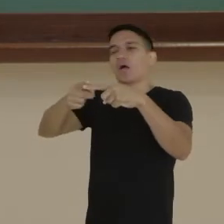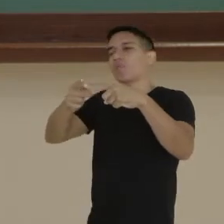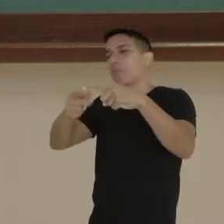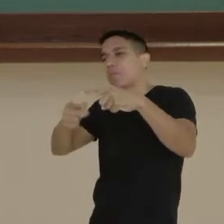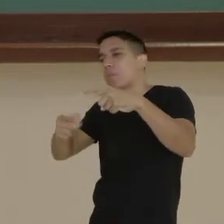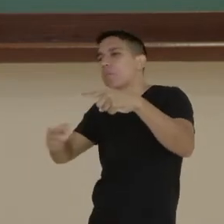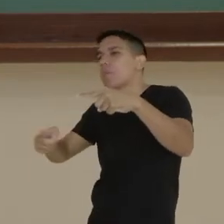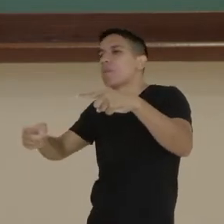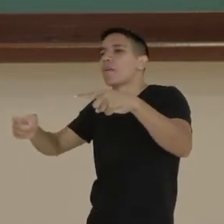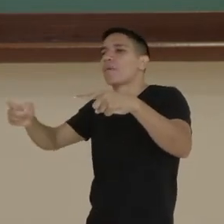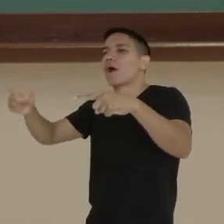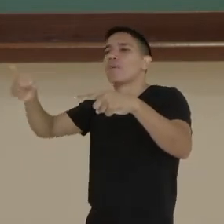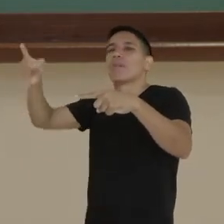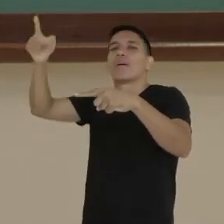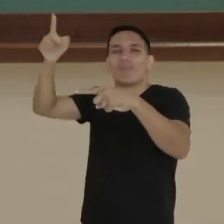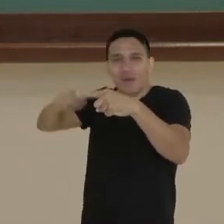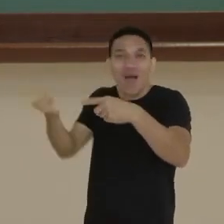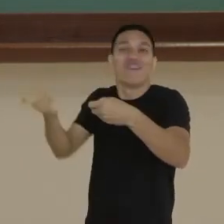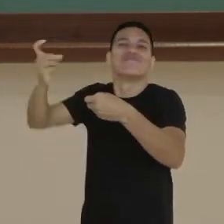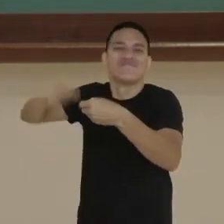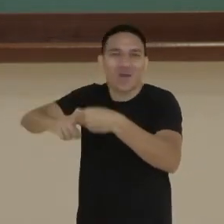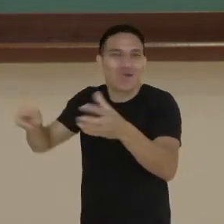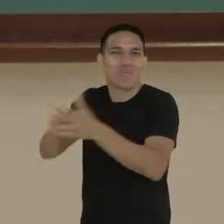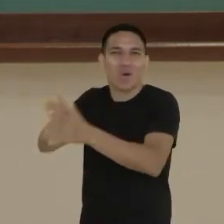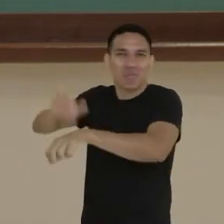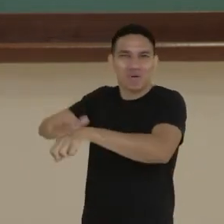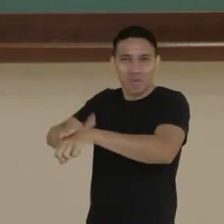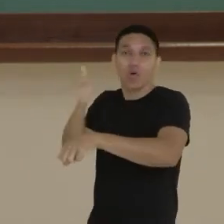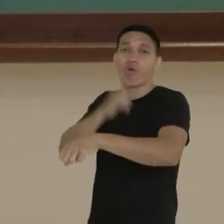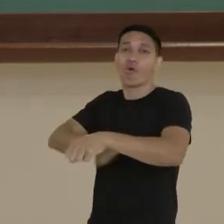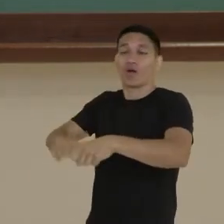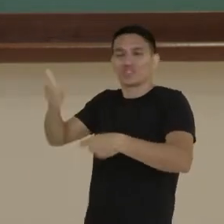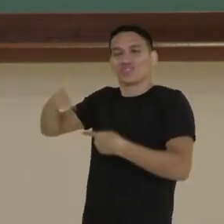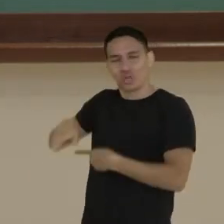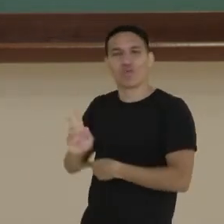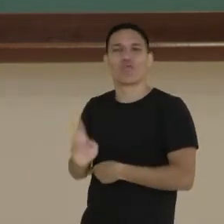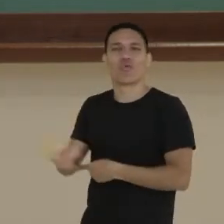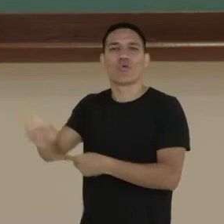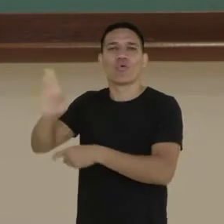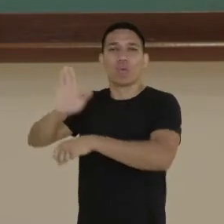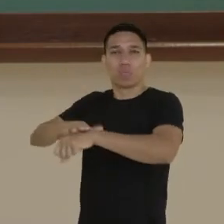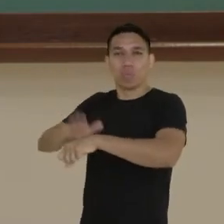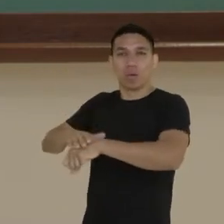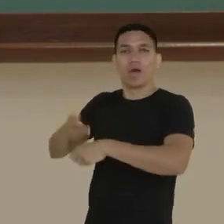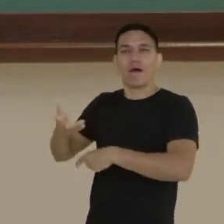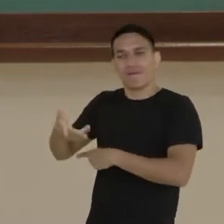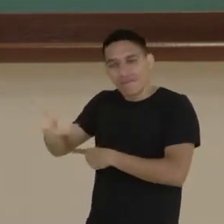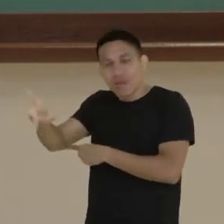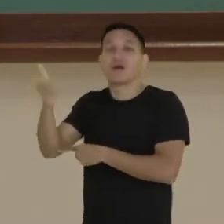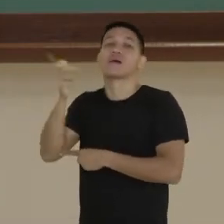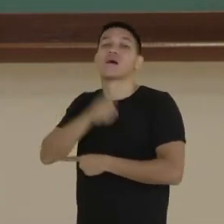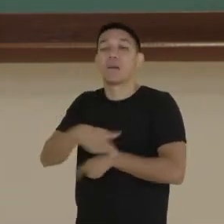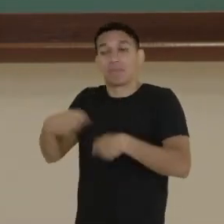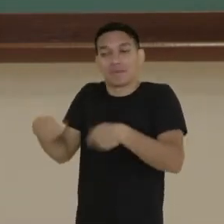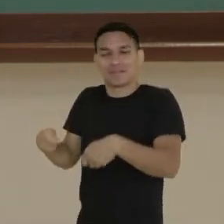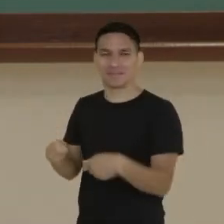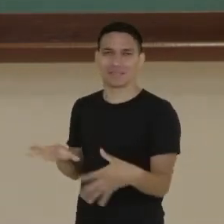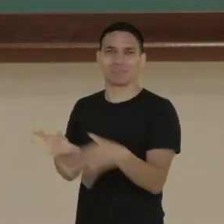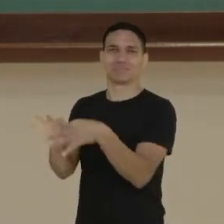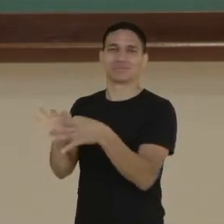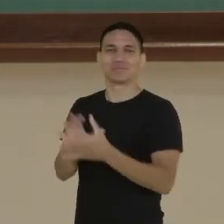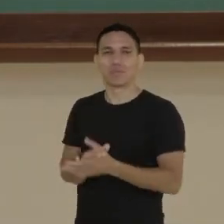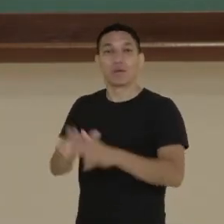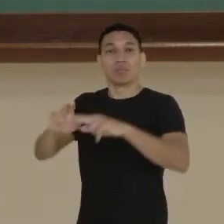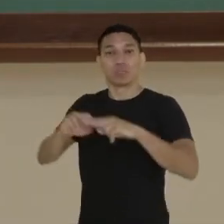vai tendo, a própria natureza ela consegue repor, né, na velocidade da nossa necessidade. Então, dentro disso, nós